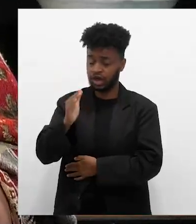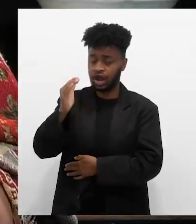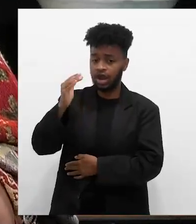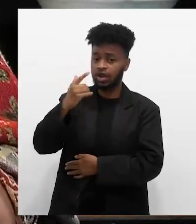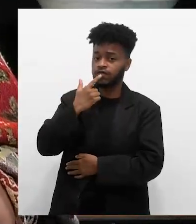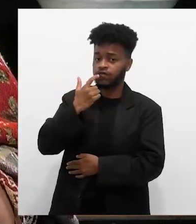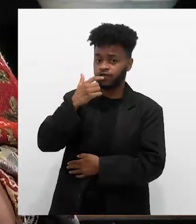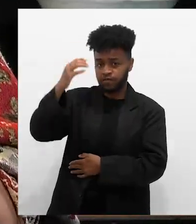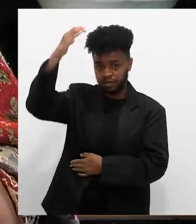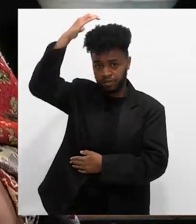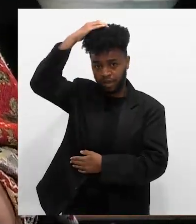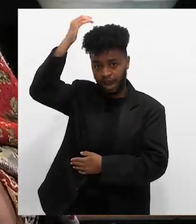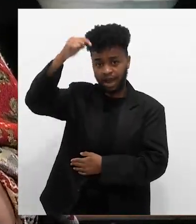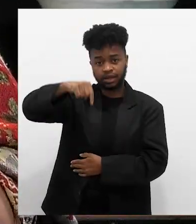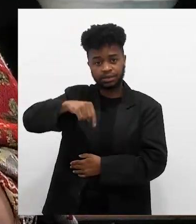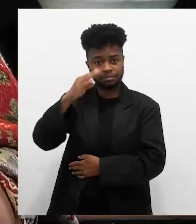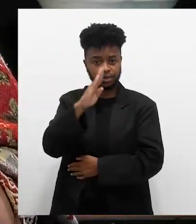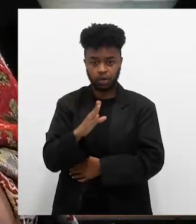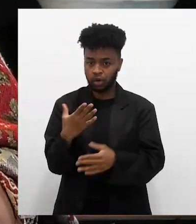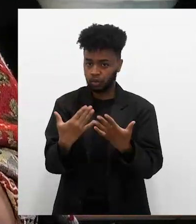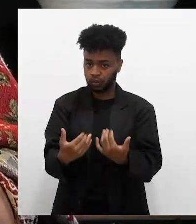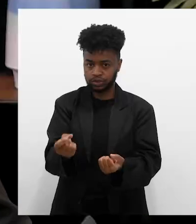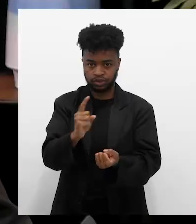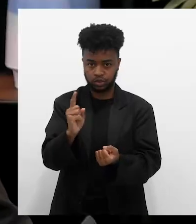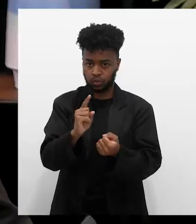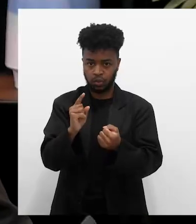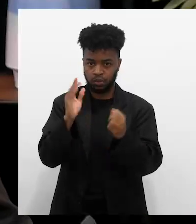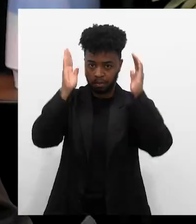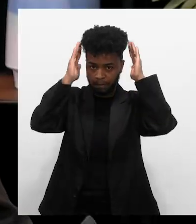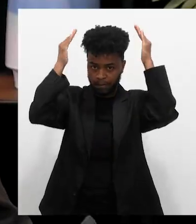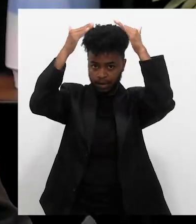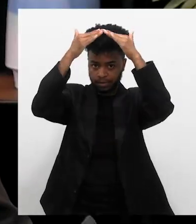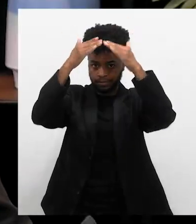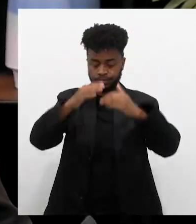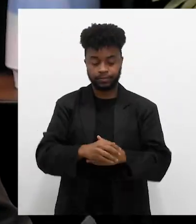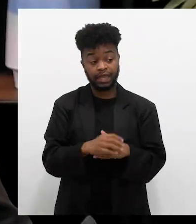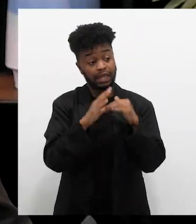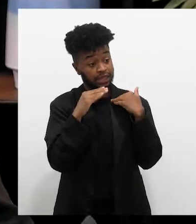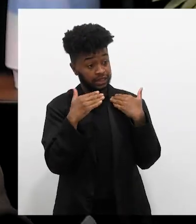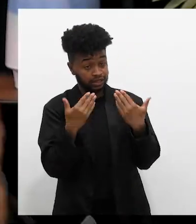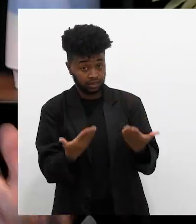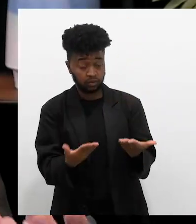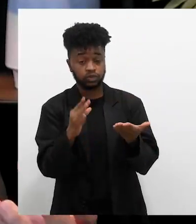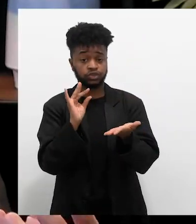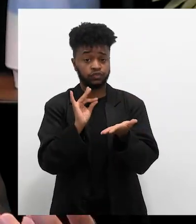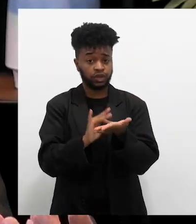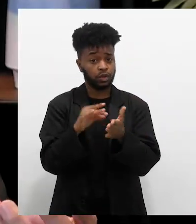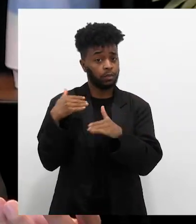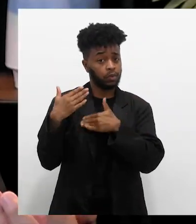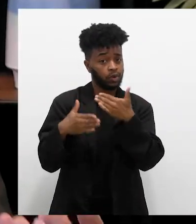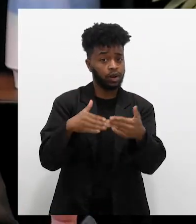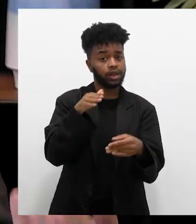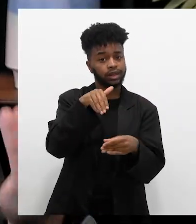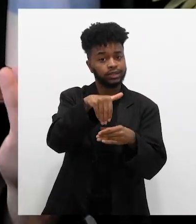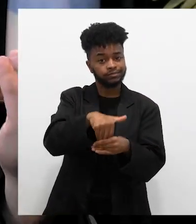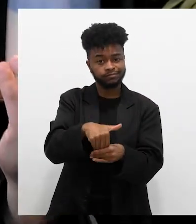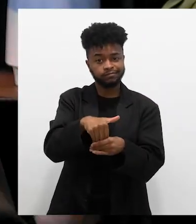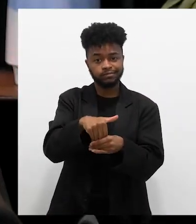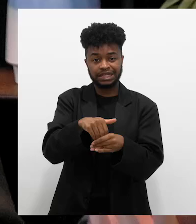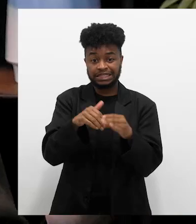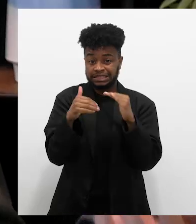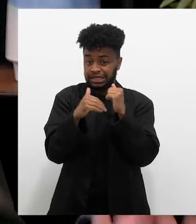cardeal brasileiro que não aceitou ser papa? Então, como esse processo de eleição ele tem